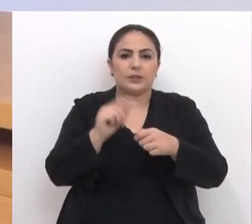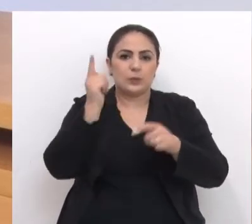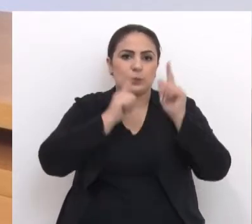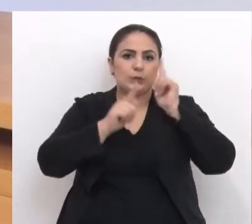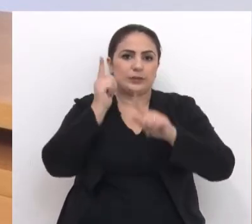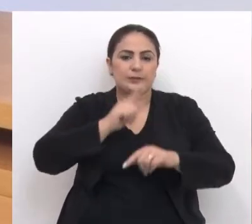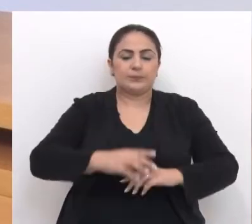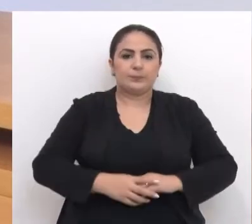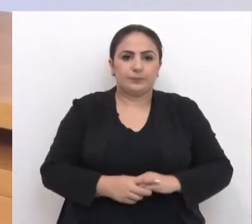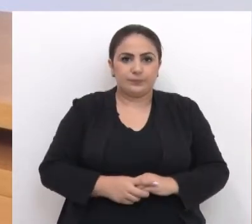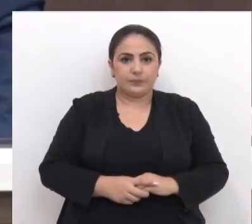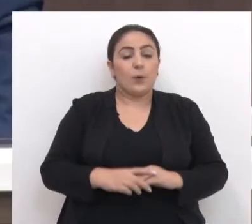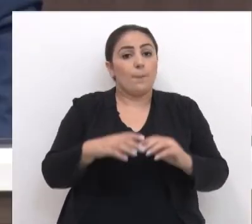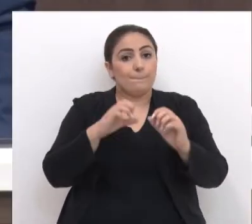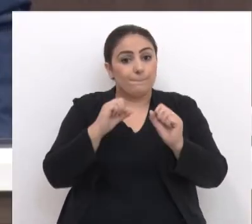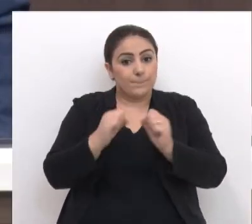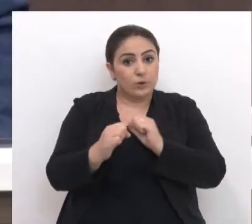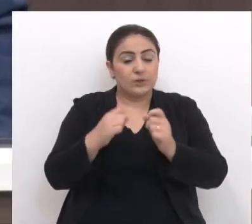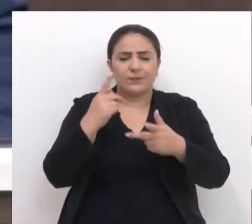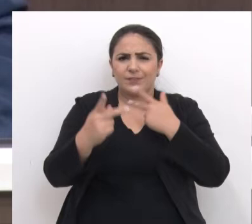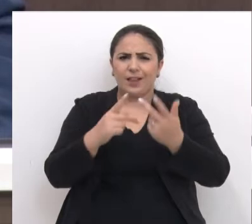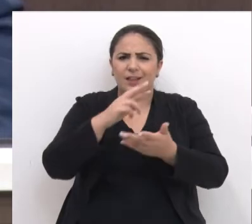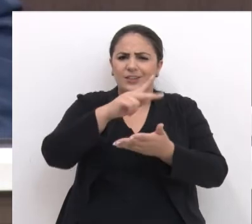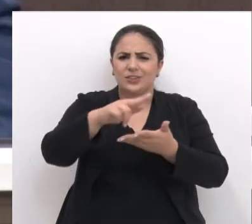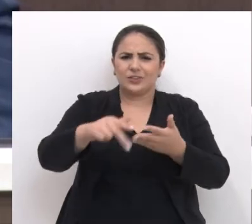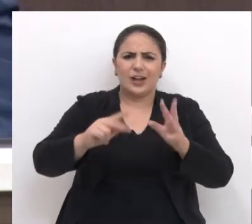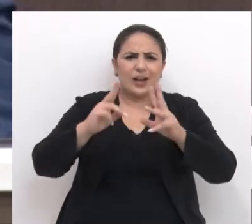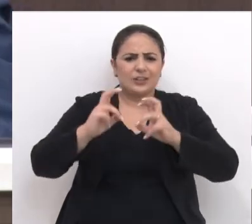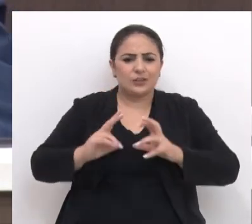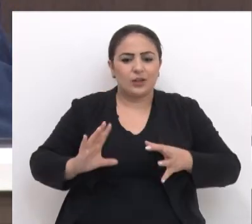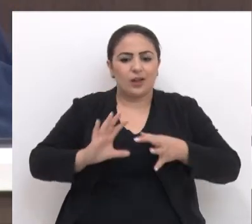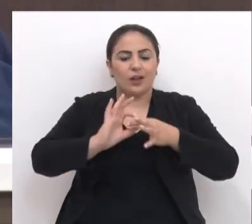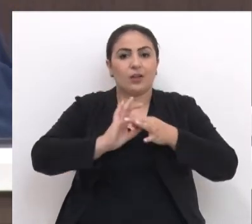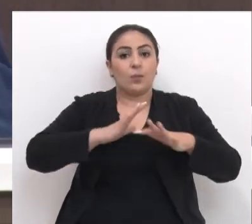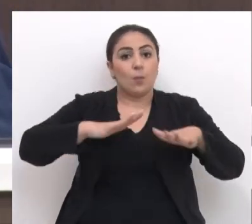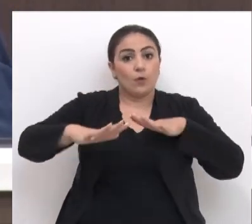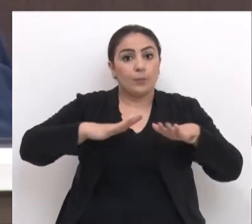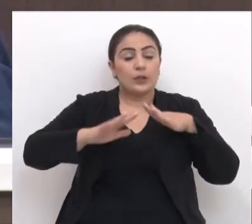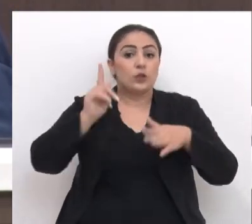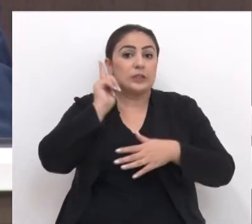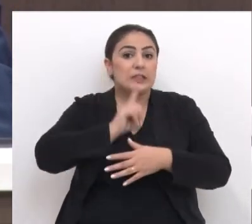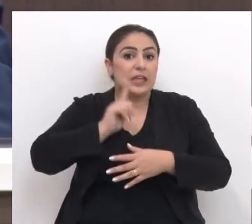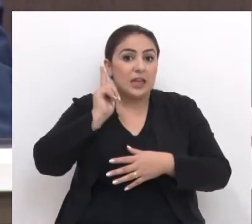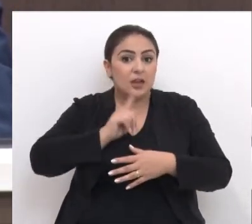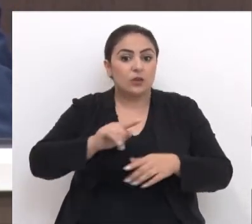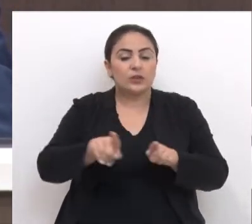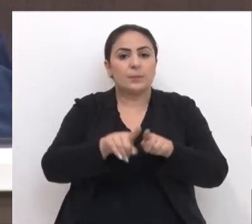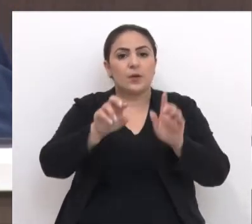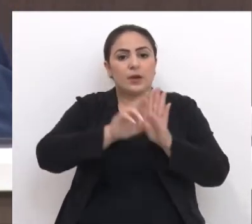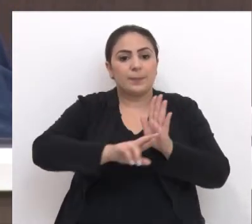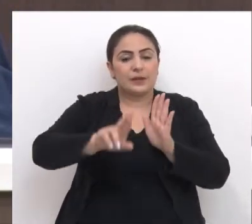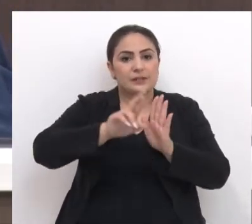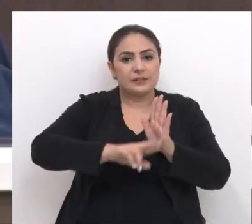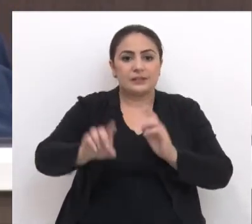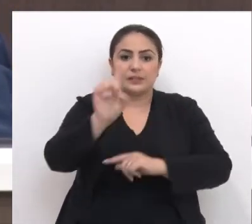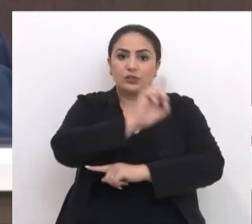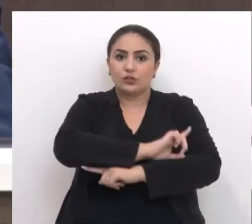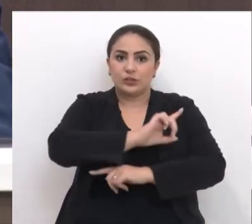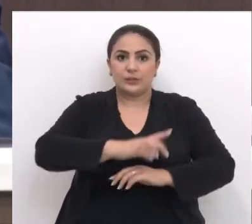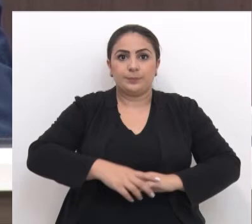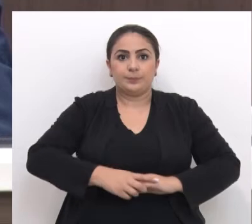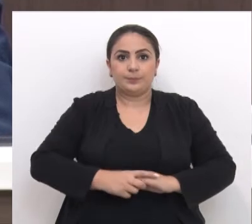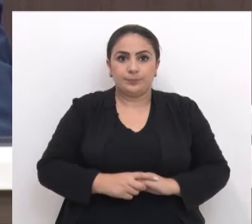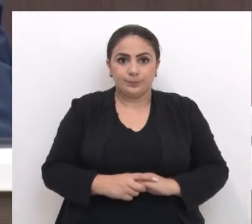precisam ser conquistados. Poderia falar de várias questões ligadas ao movimento negro e o que representa essa data